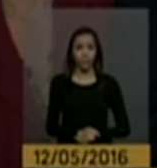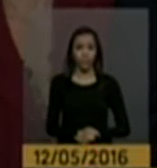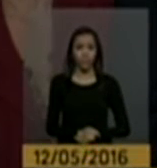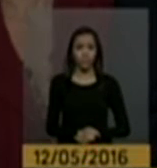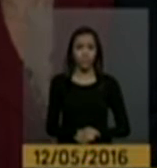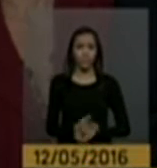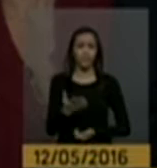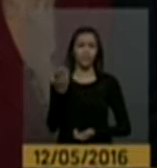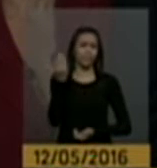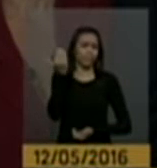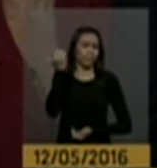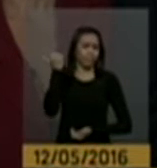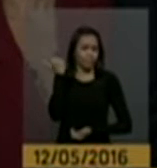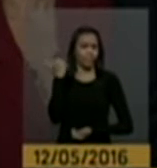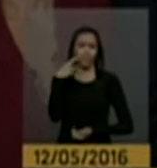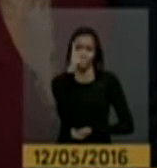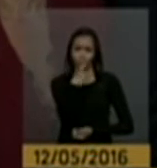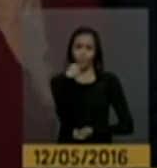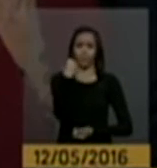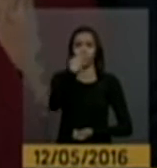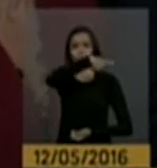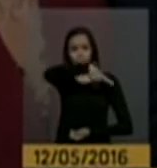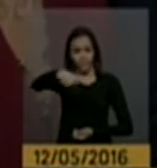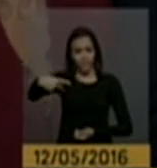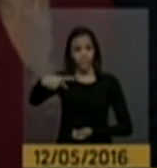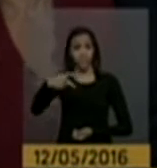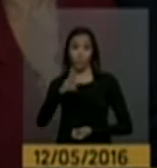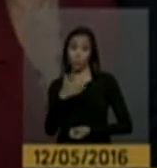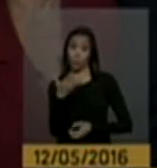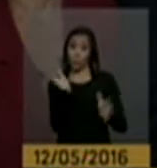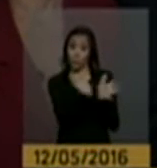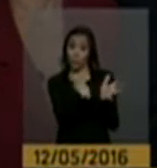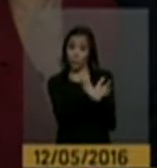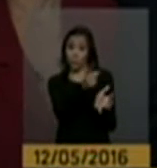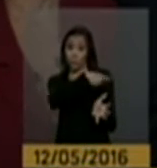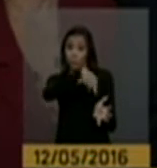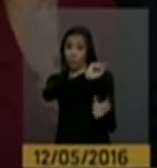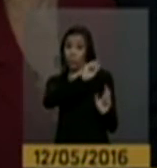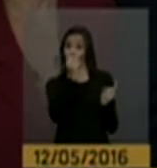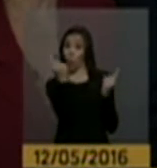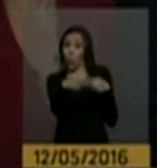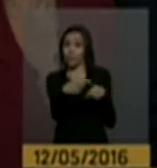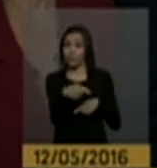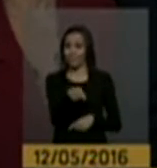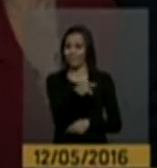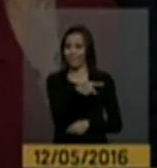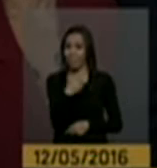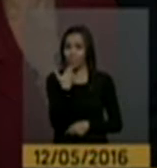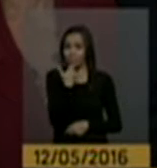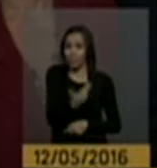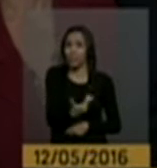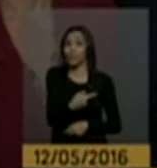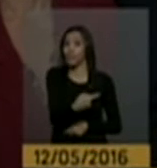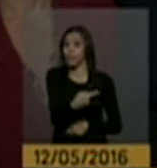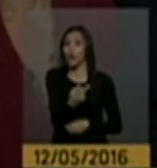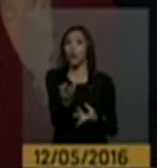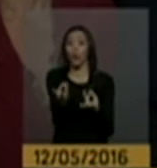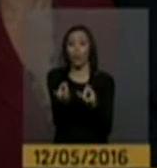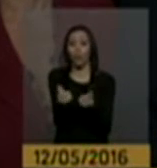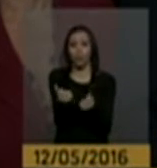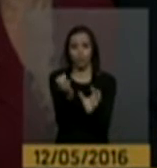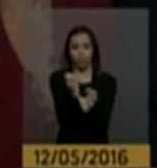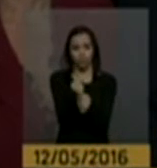Desde que fui eleita, parte da oposição inconformada pediu recontagem dos